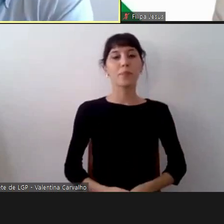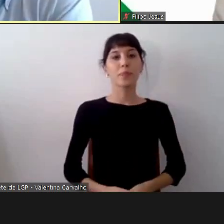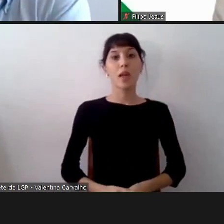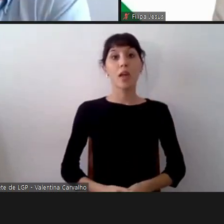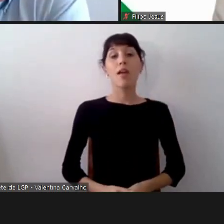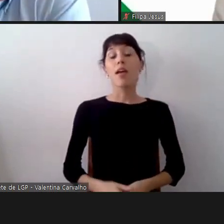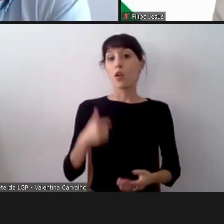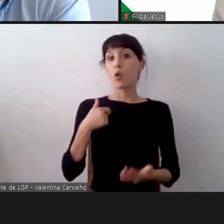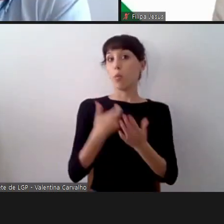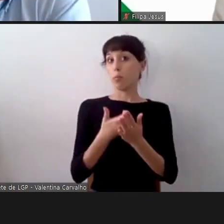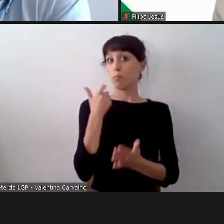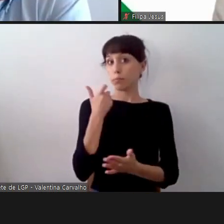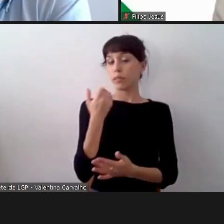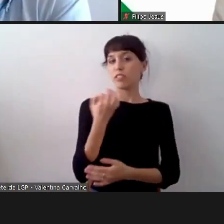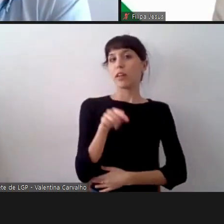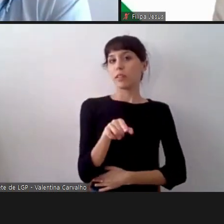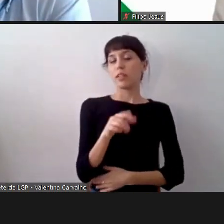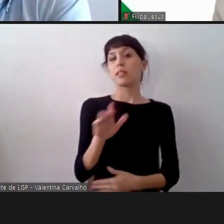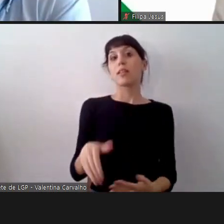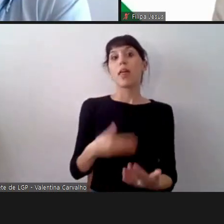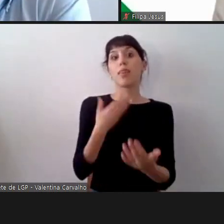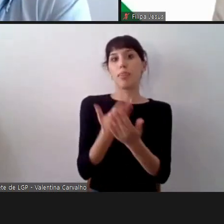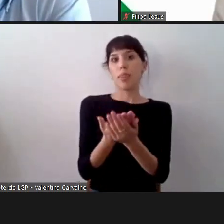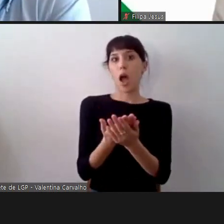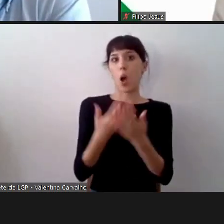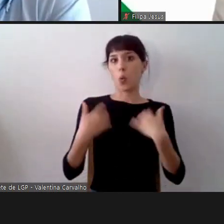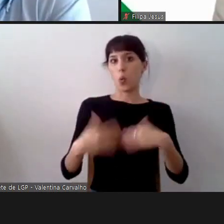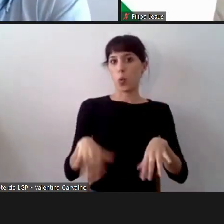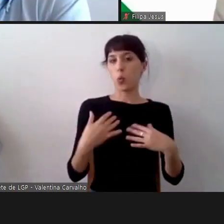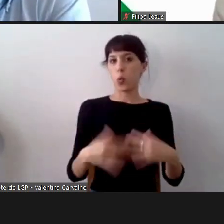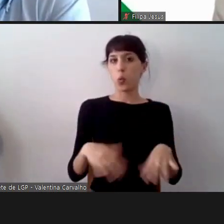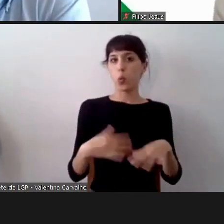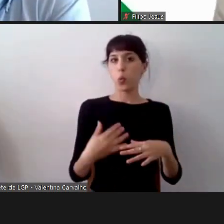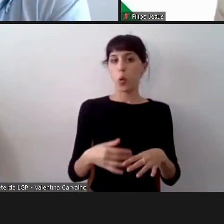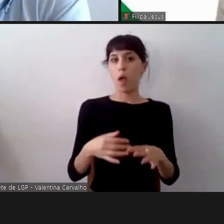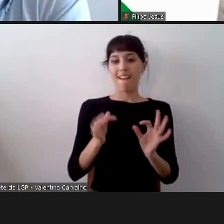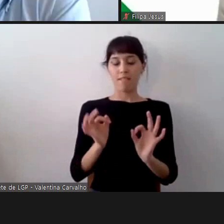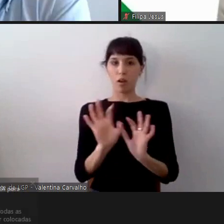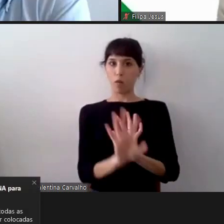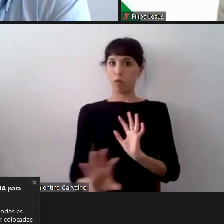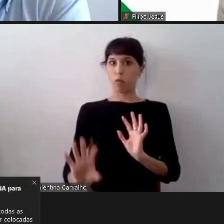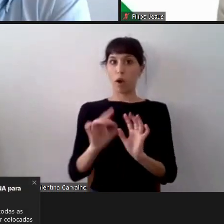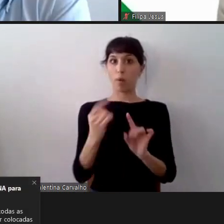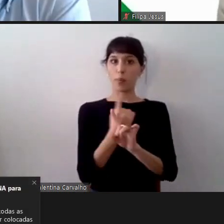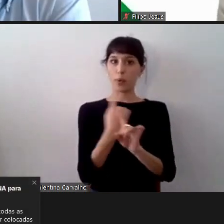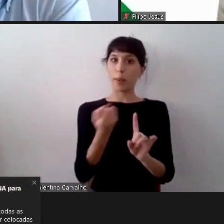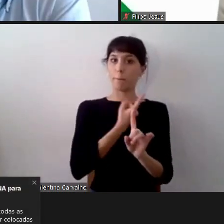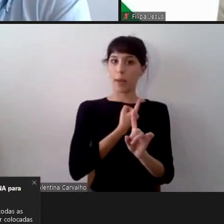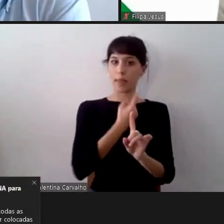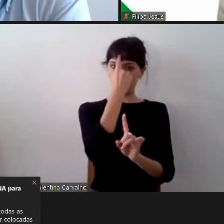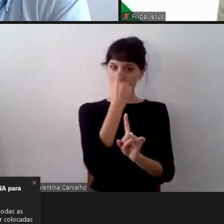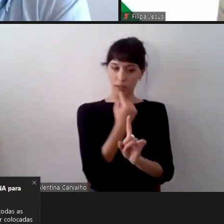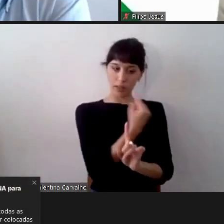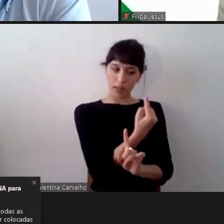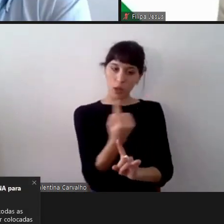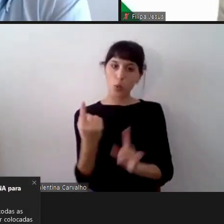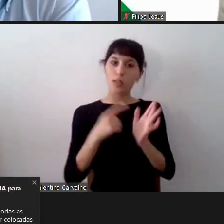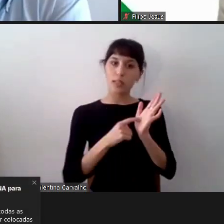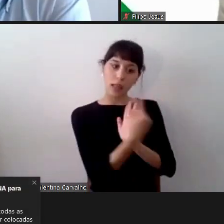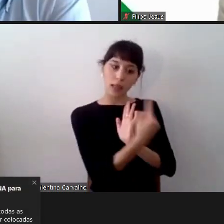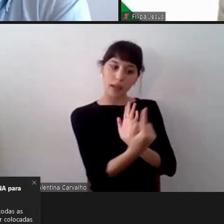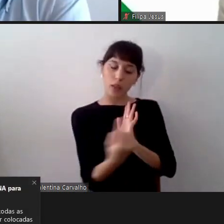Realçaria de facto esta oferta personalizada, porque há que respeitar o perfil de cada um e as necessidades de cada um,